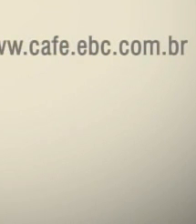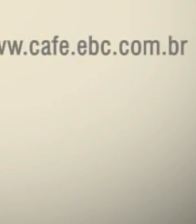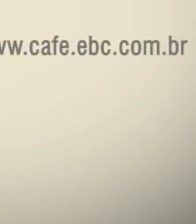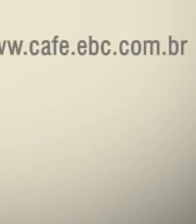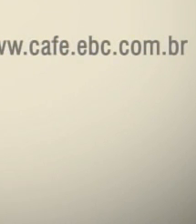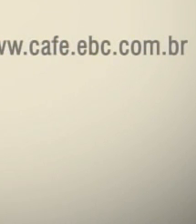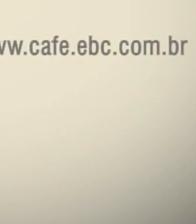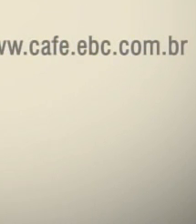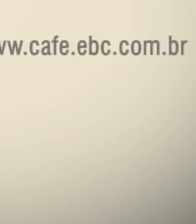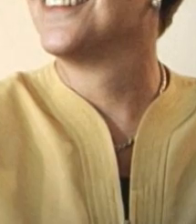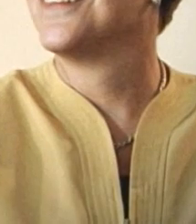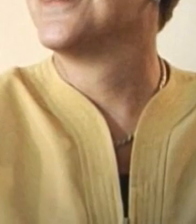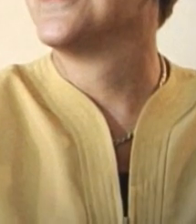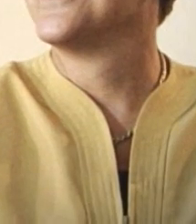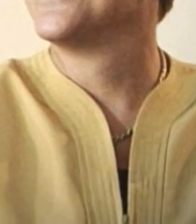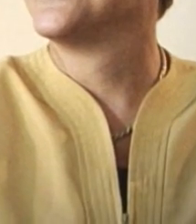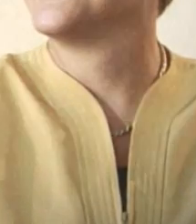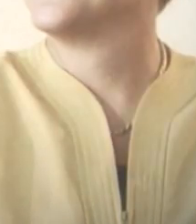www.cafe.com.br